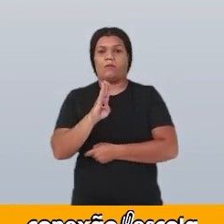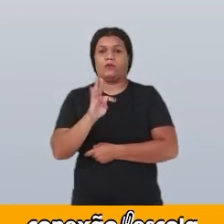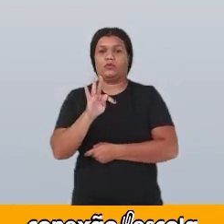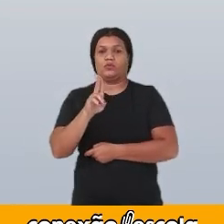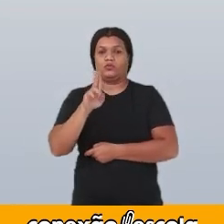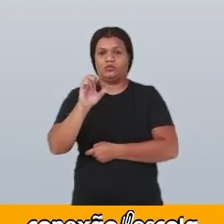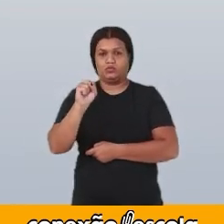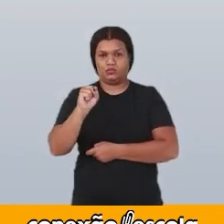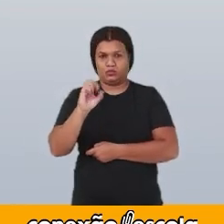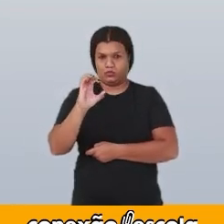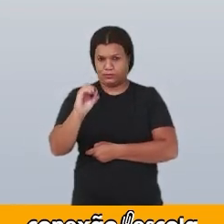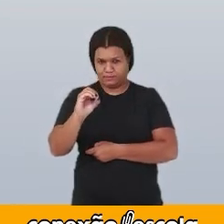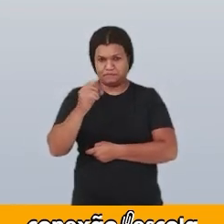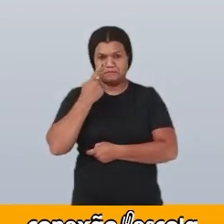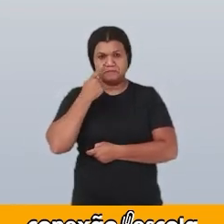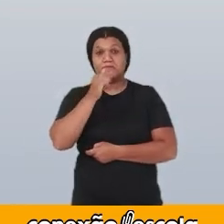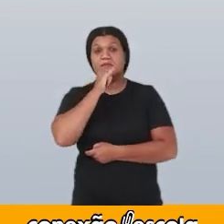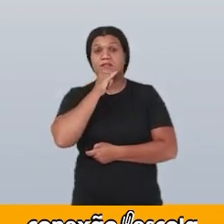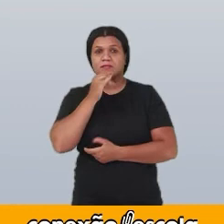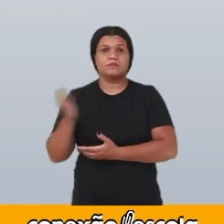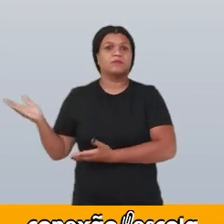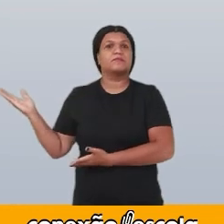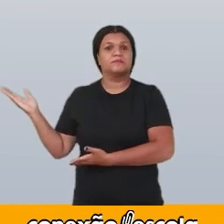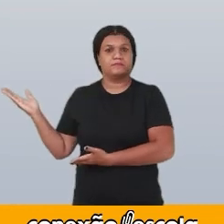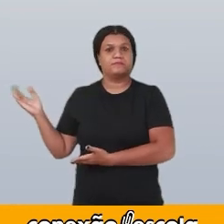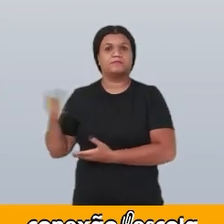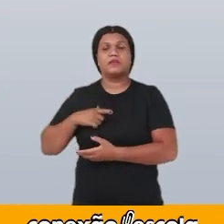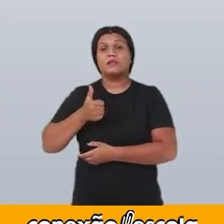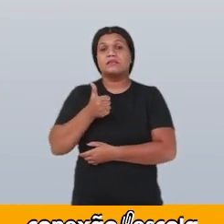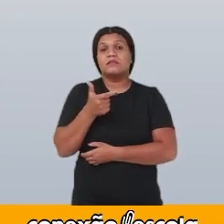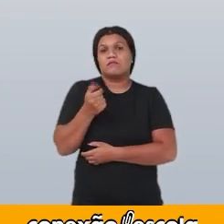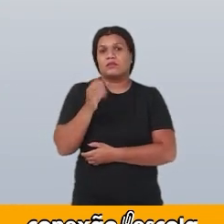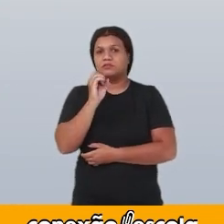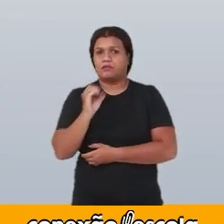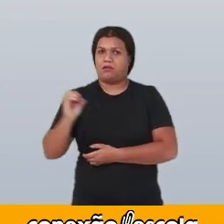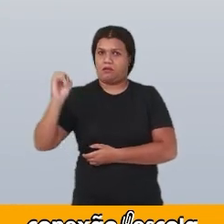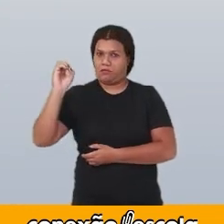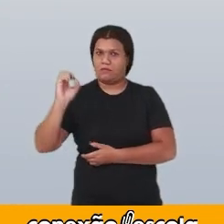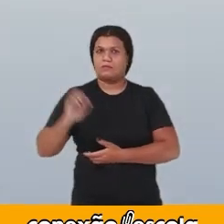obtusos. Por exemplo, aí o ângulo de 120 graus.